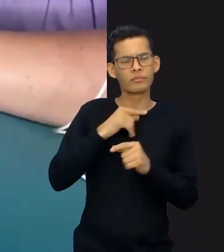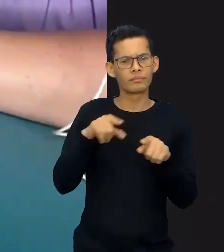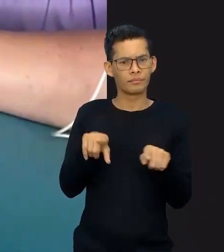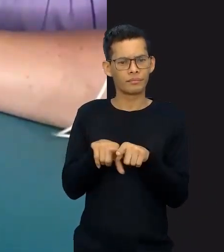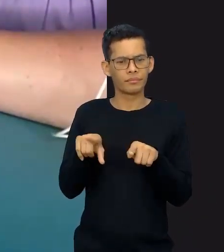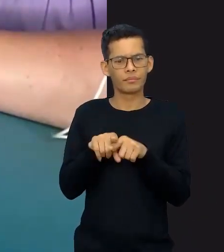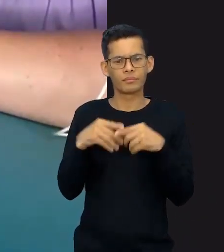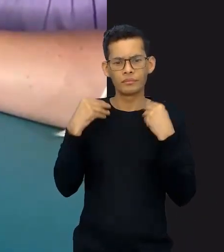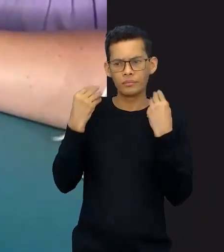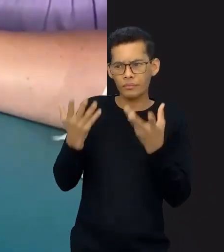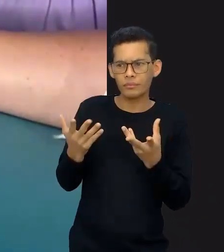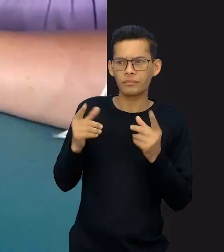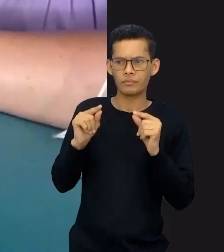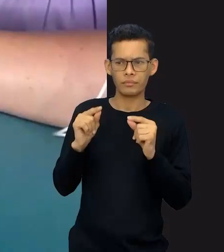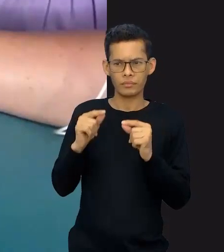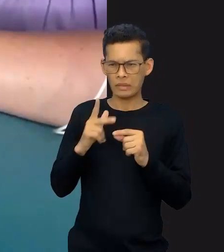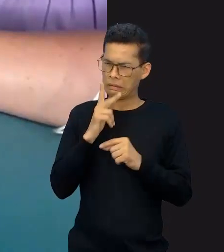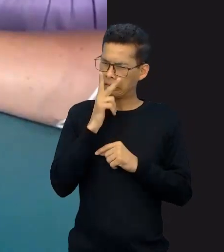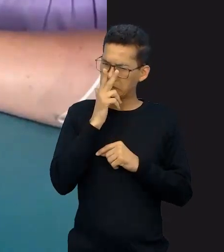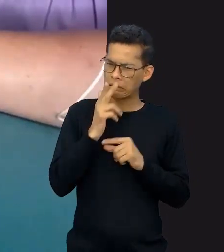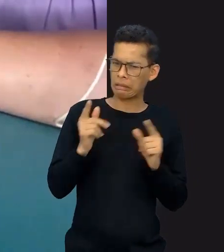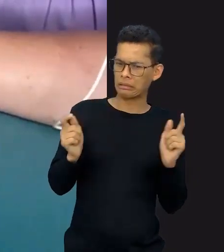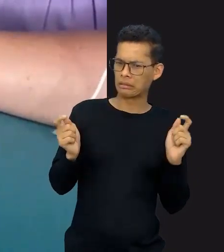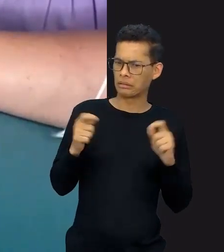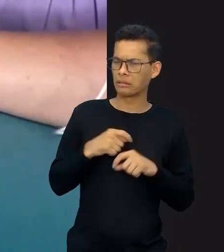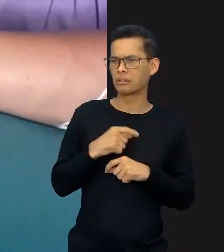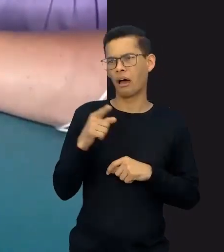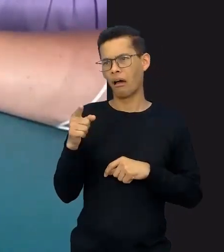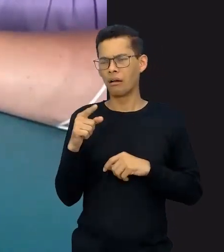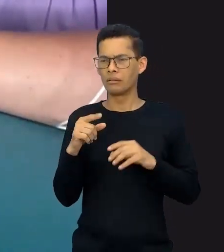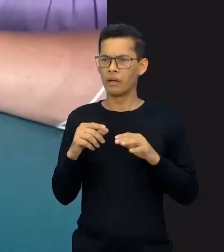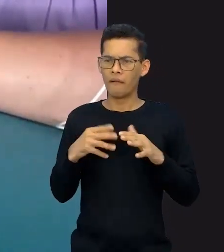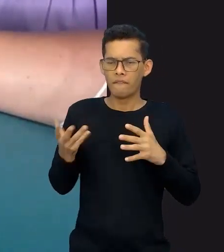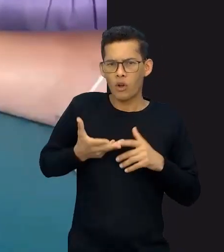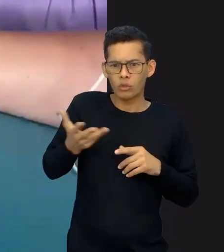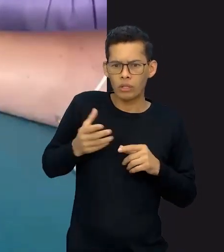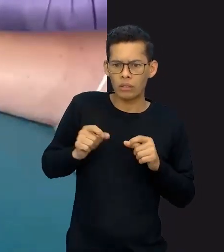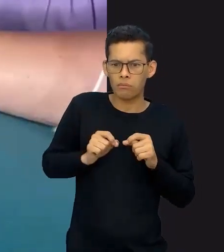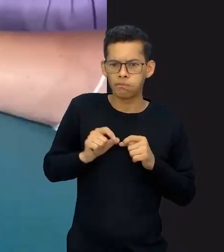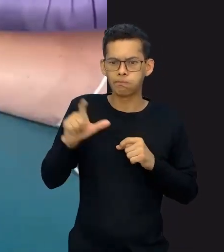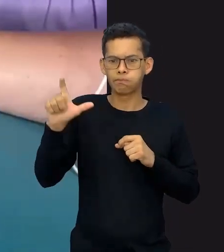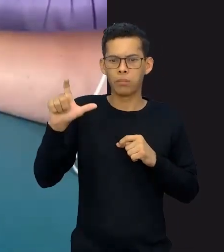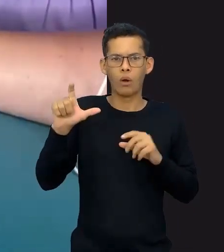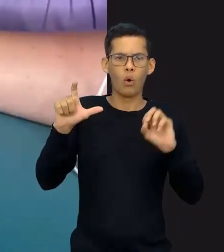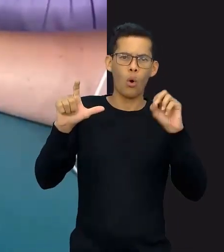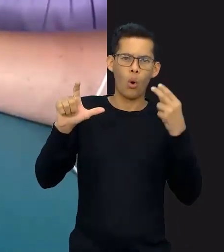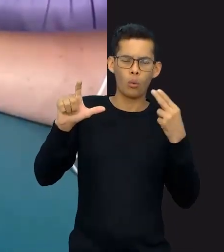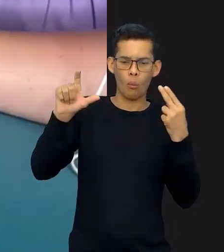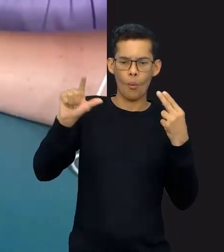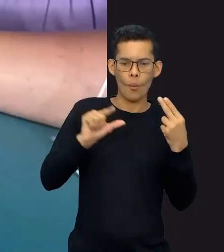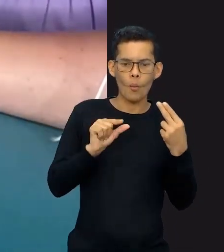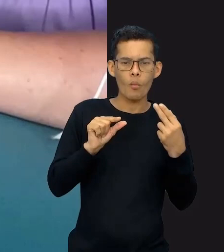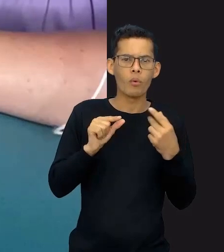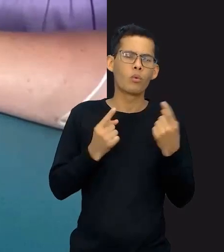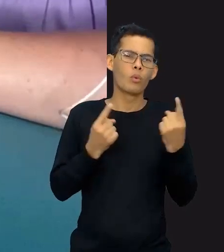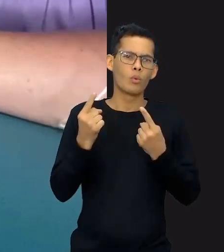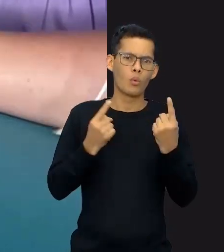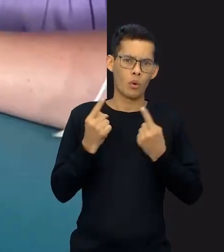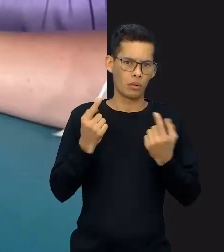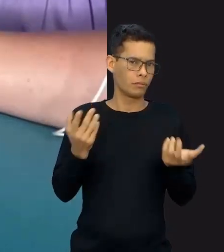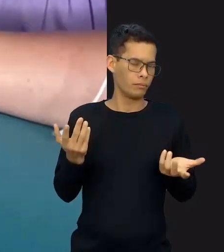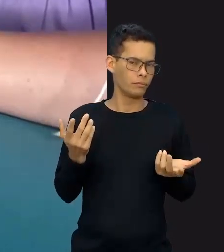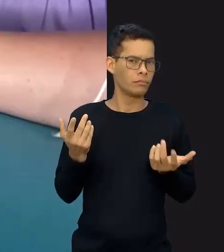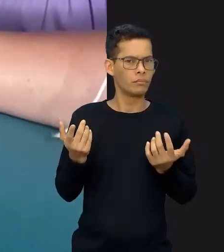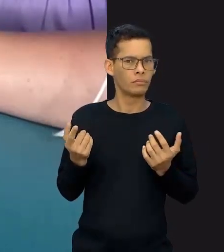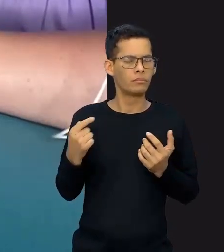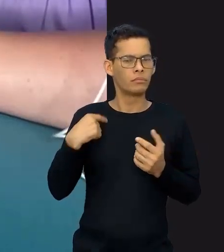essas possibilidades. Será que a velocidade diminui ou aumenta com o distanciamento do Sol, né? Então,